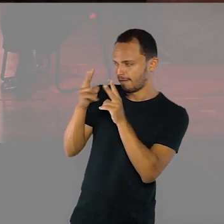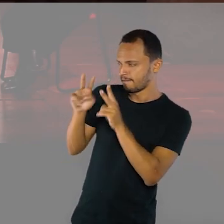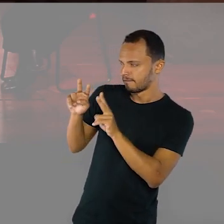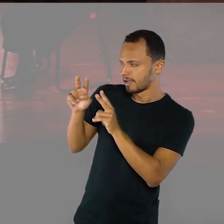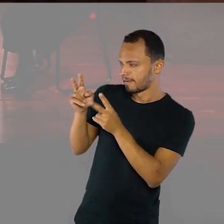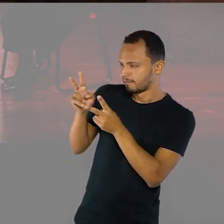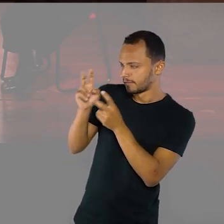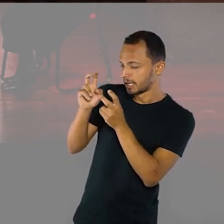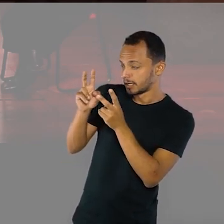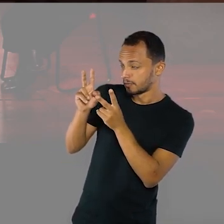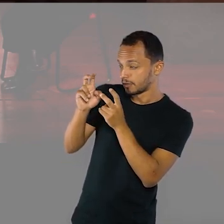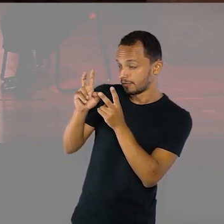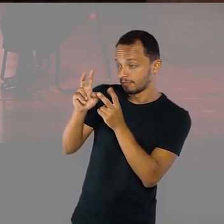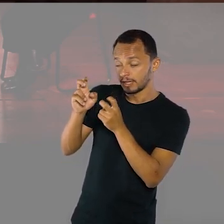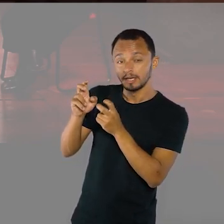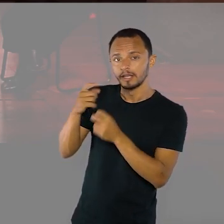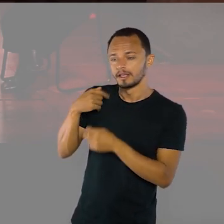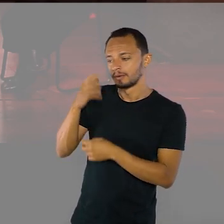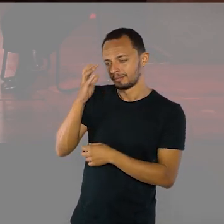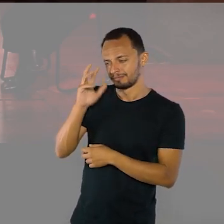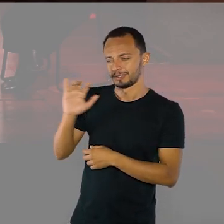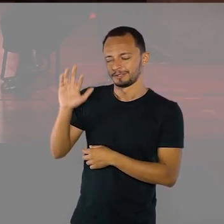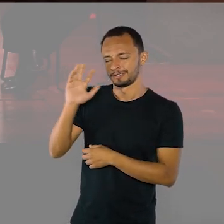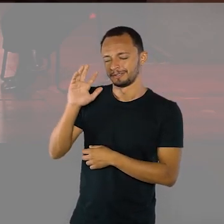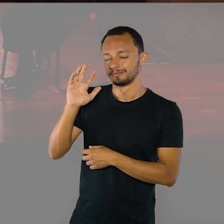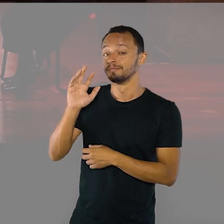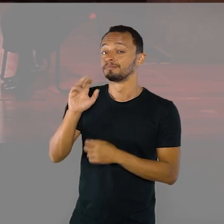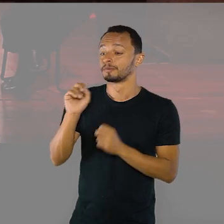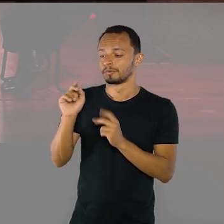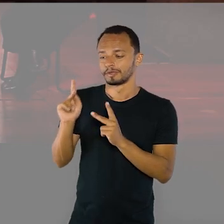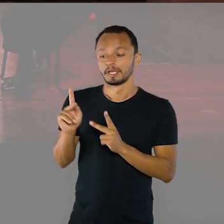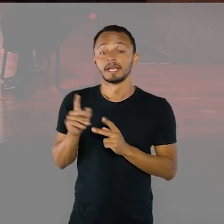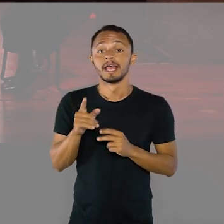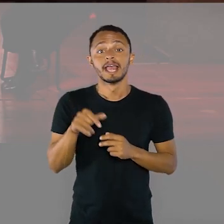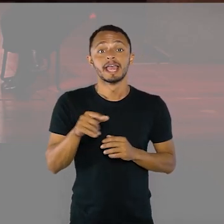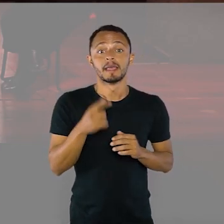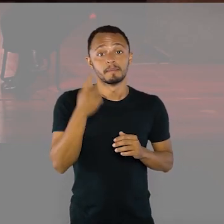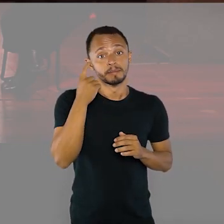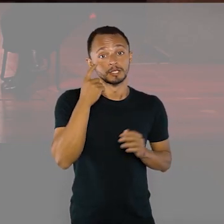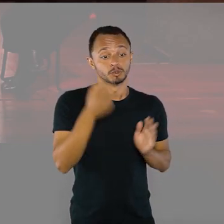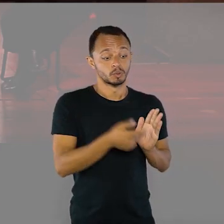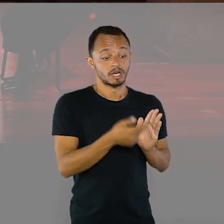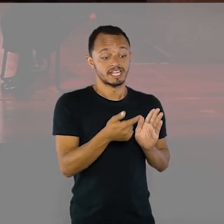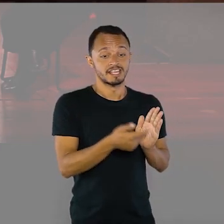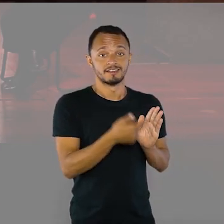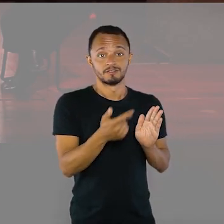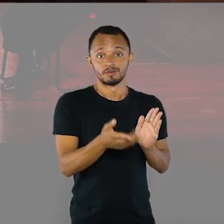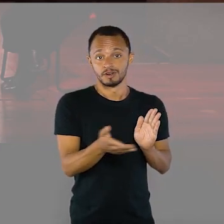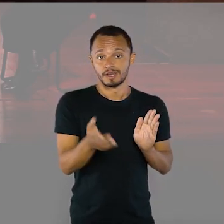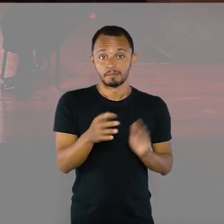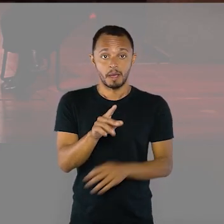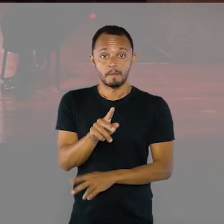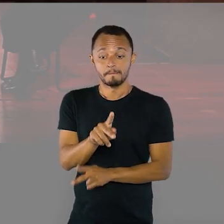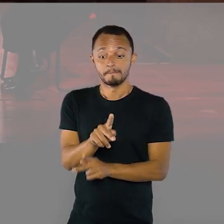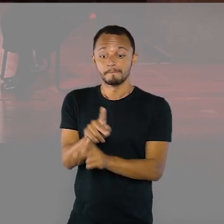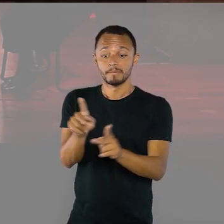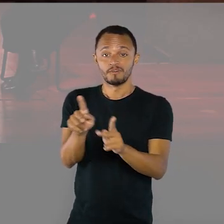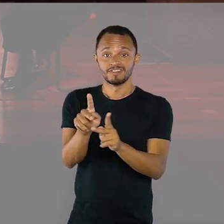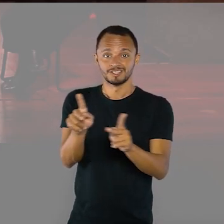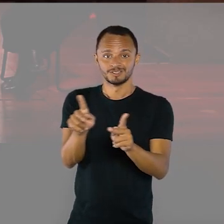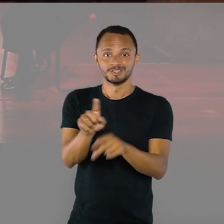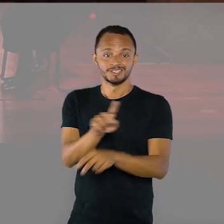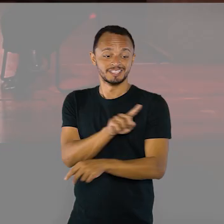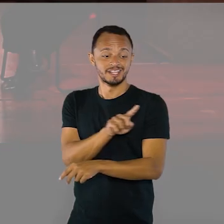acredito, e aí o que animou foi quando nós pensamos nesse livro justamente para professores e professoras, mas também para alunos e alunas, né? Então, se a gente for pensar